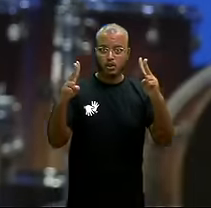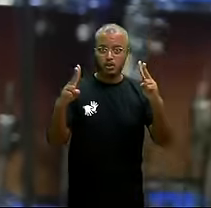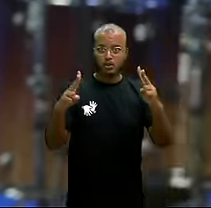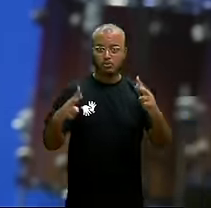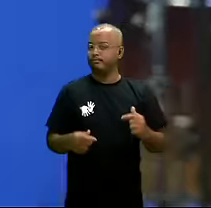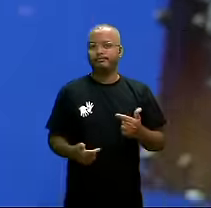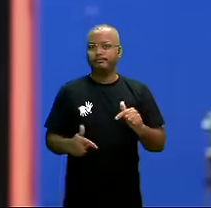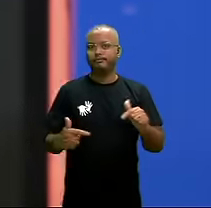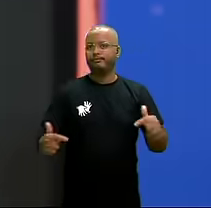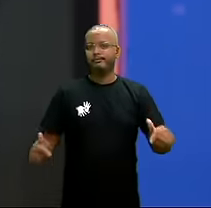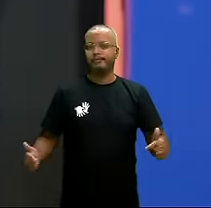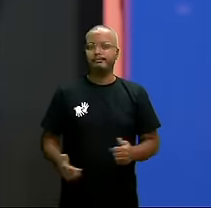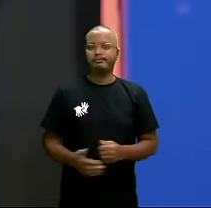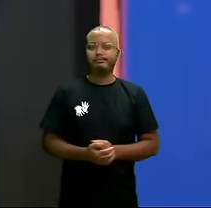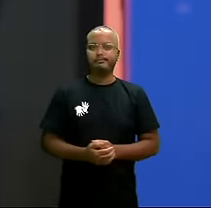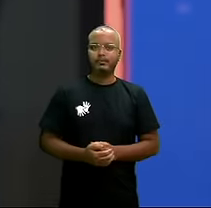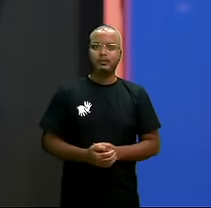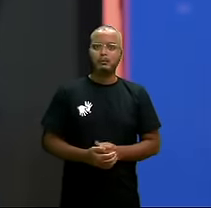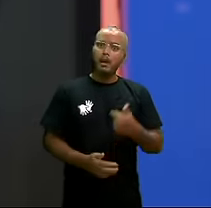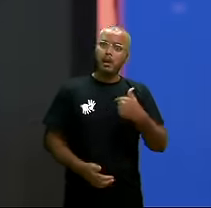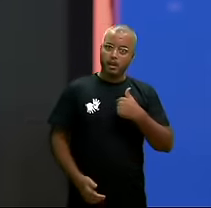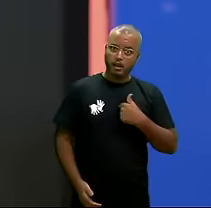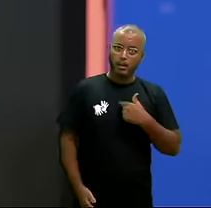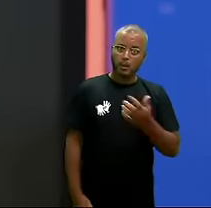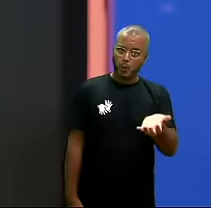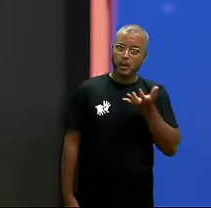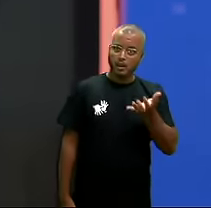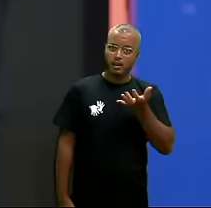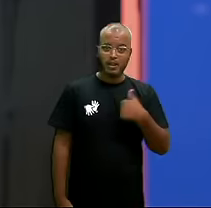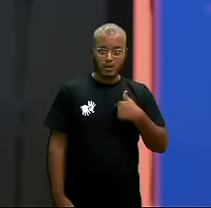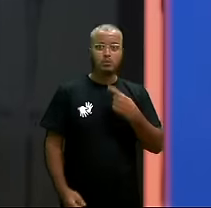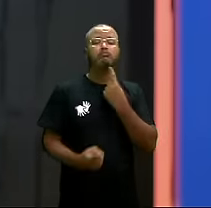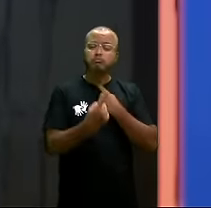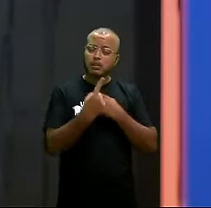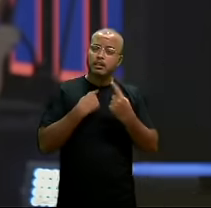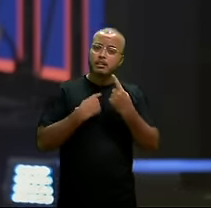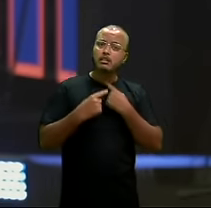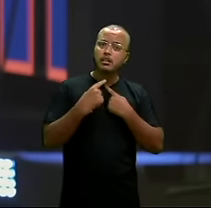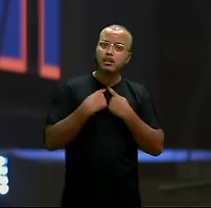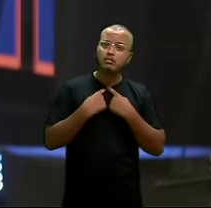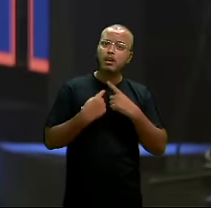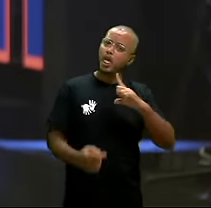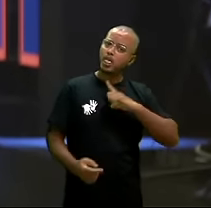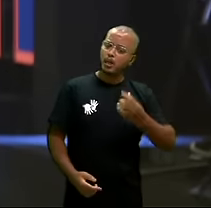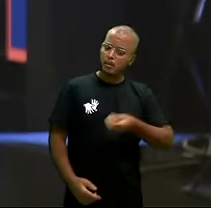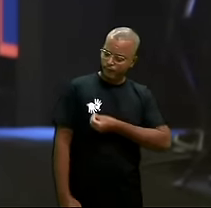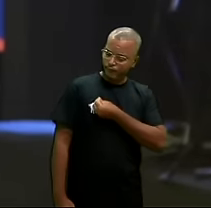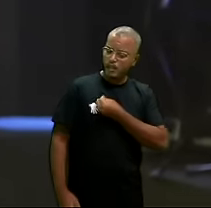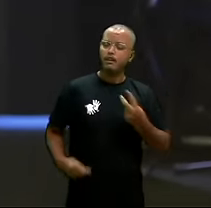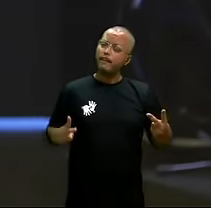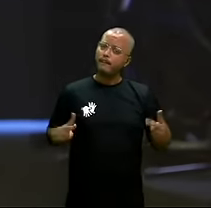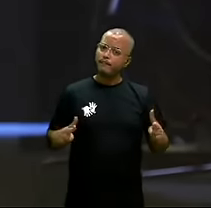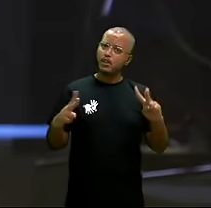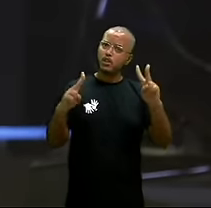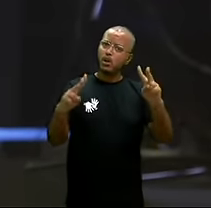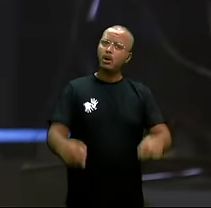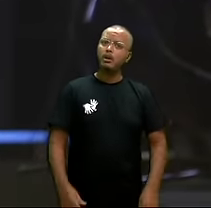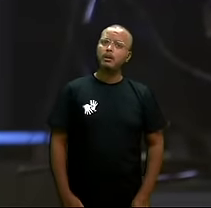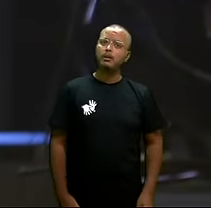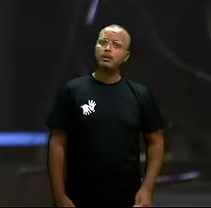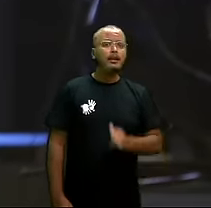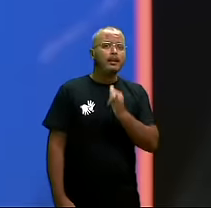estou falando aqui? Quero que as pessoas... Achei tão lindo isso, quando o Júlio, o bispo Júlio ontem falou, quando olhavam para Paulo, viam Deus em